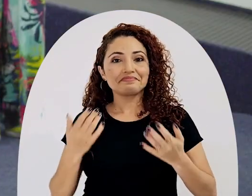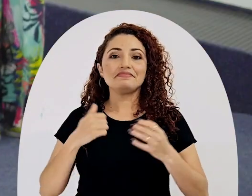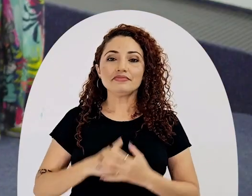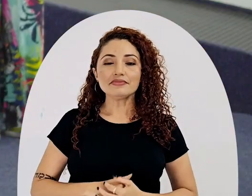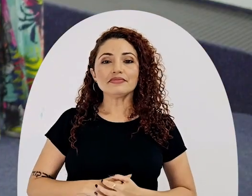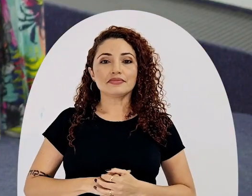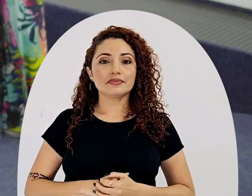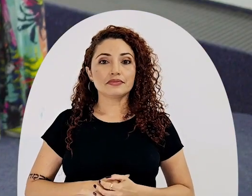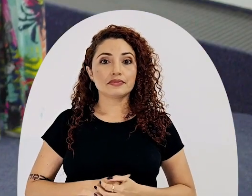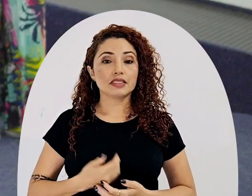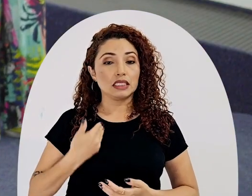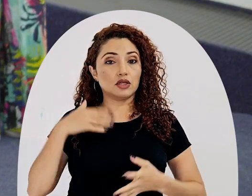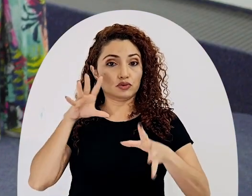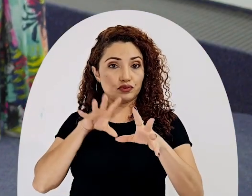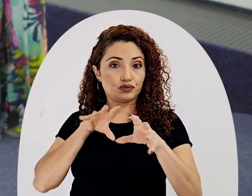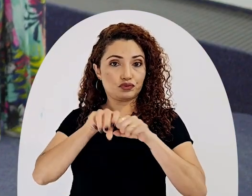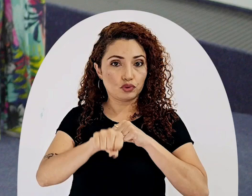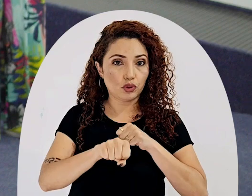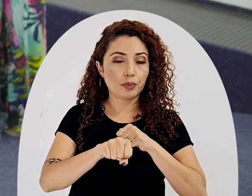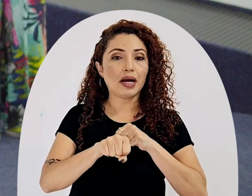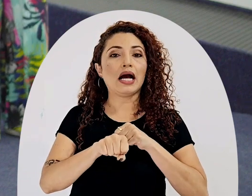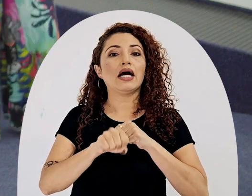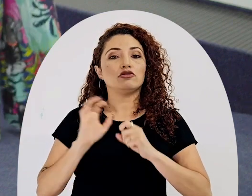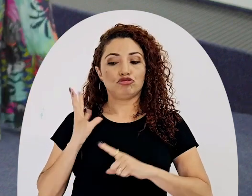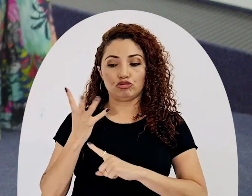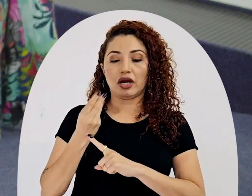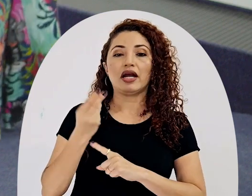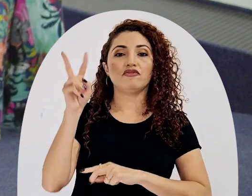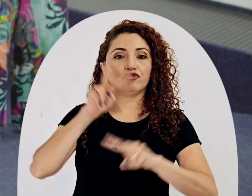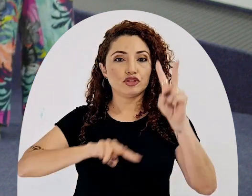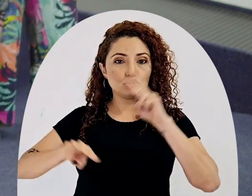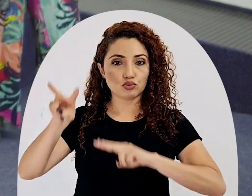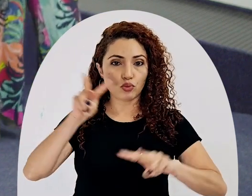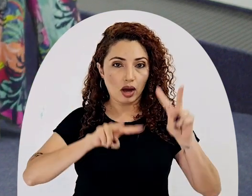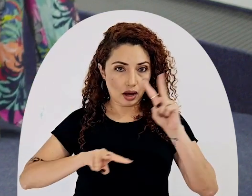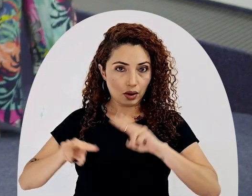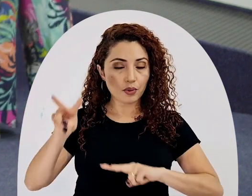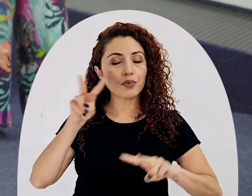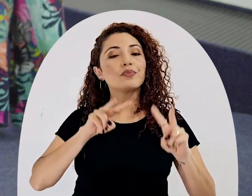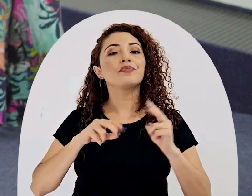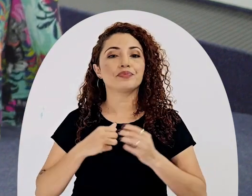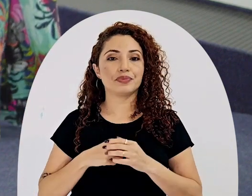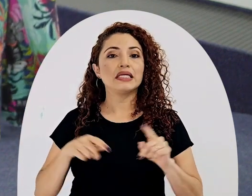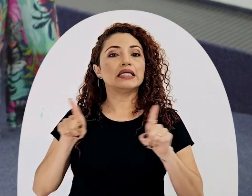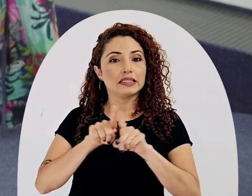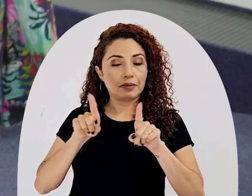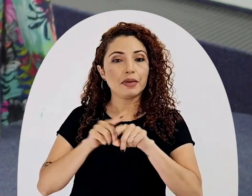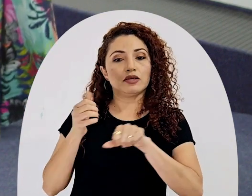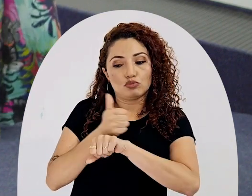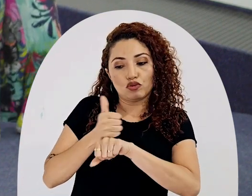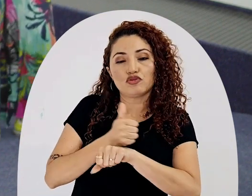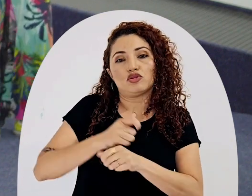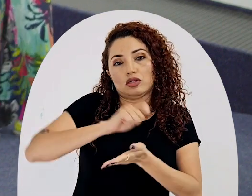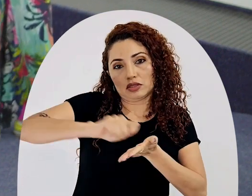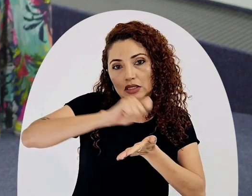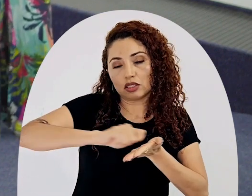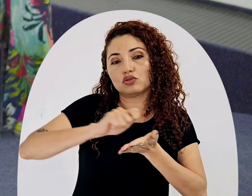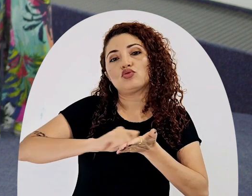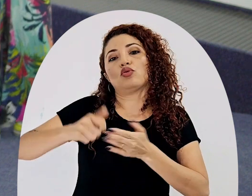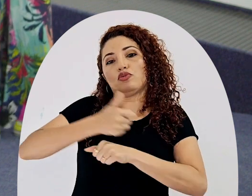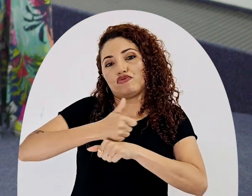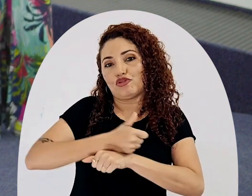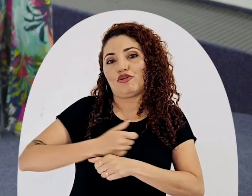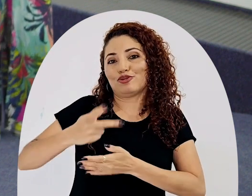sou formado em artes visuais pela UFO e também sou escritor e ilustrador, né, e tenho